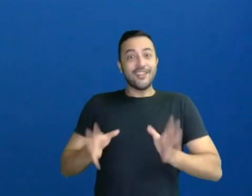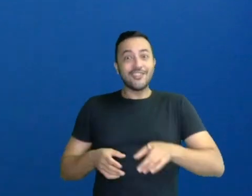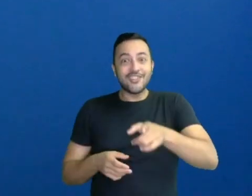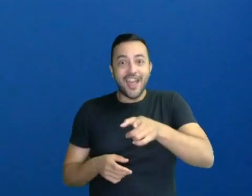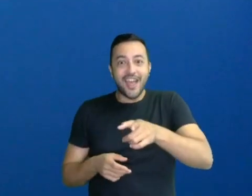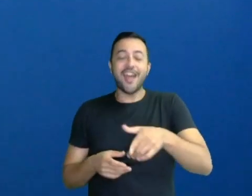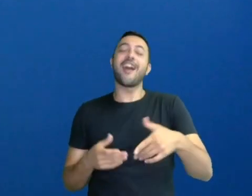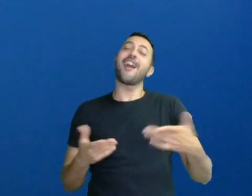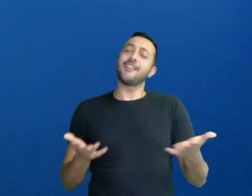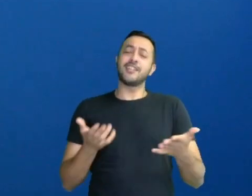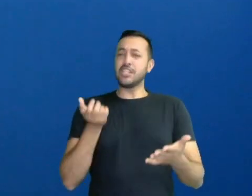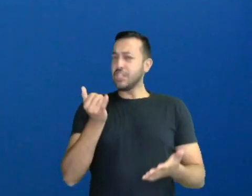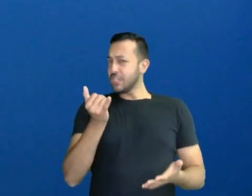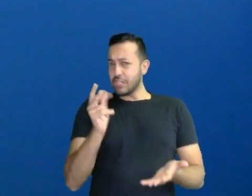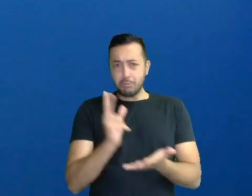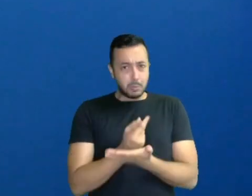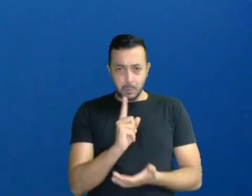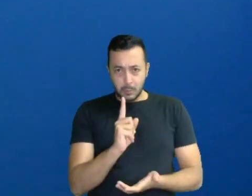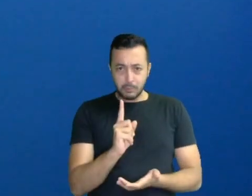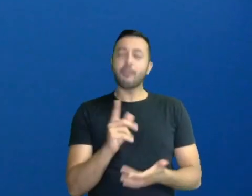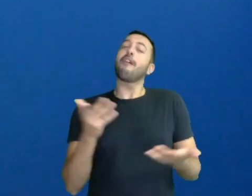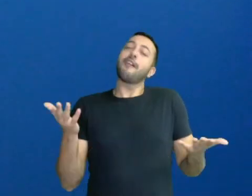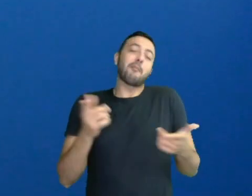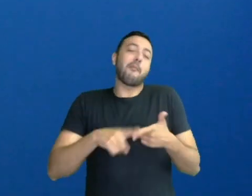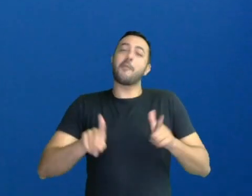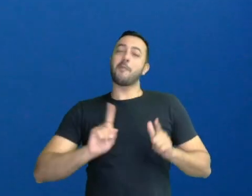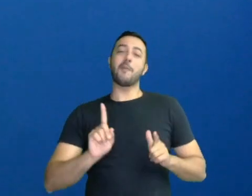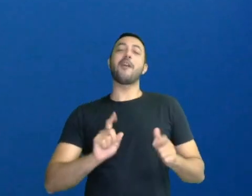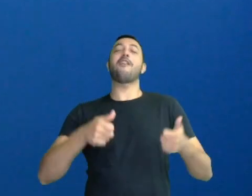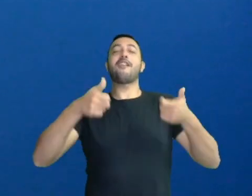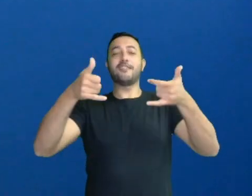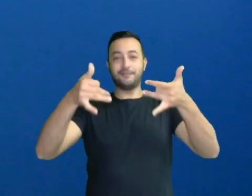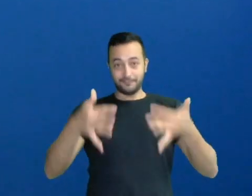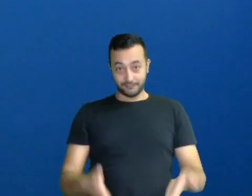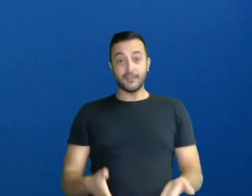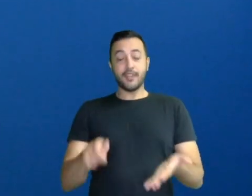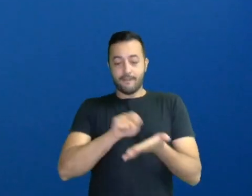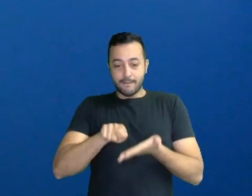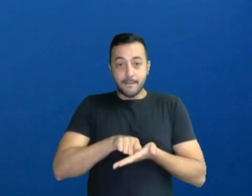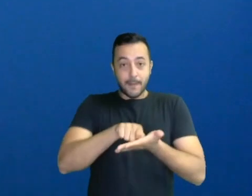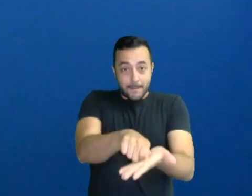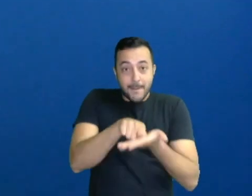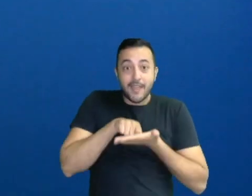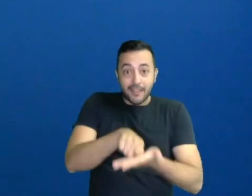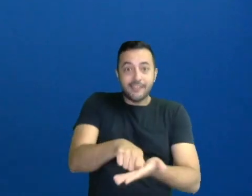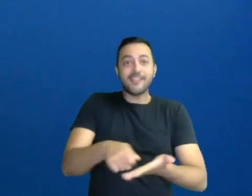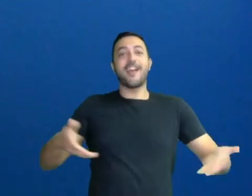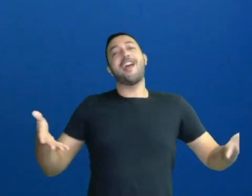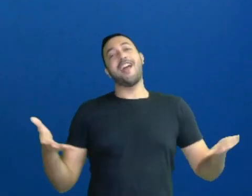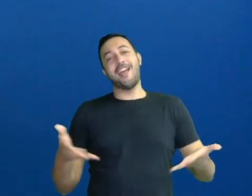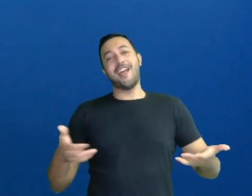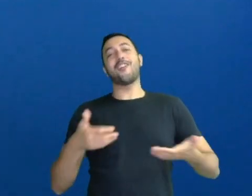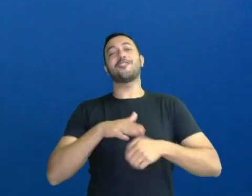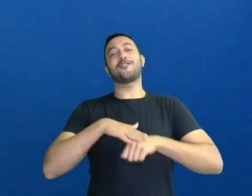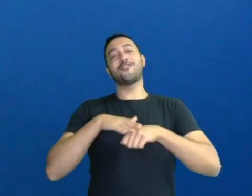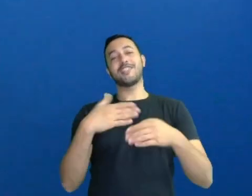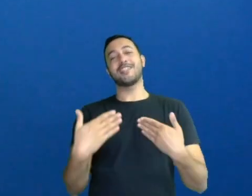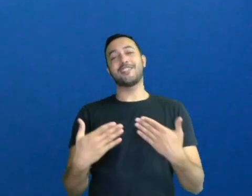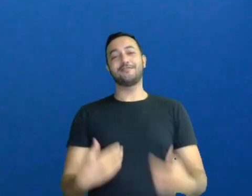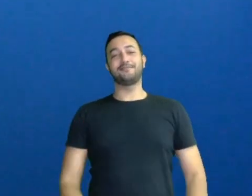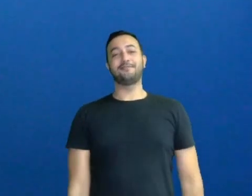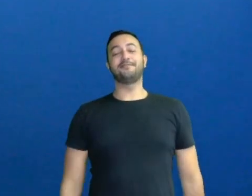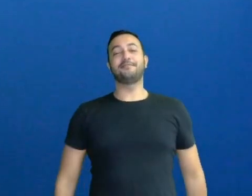e se não não tem problema tá certo nós vamos conversar um pouquinho sobre o gênero bilhete a partir de agora